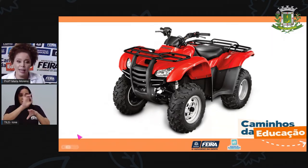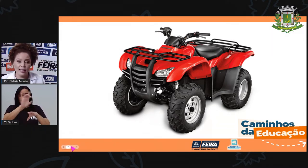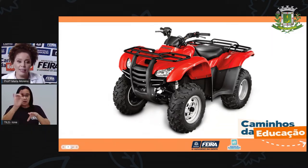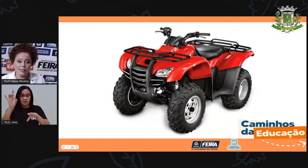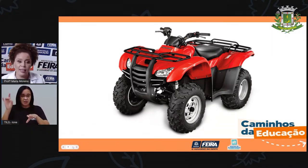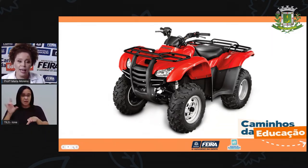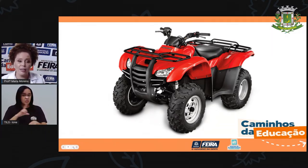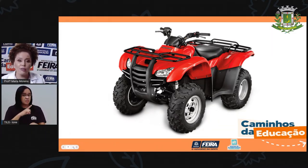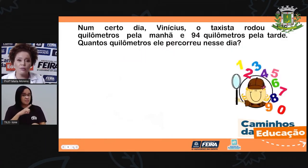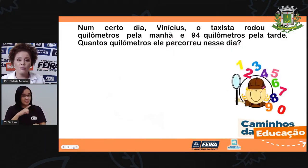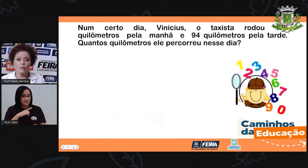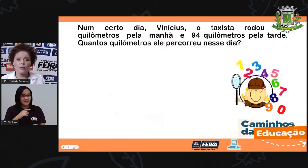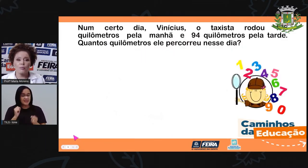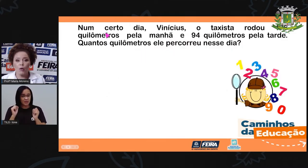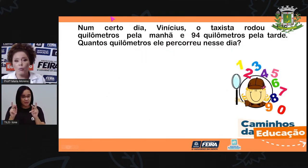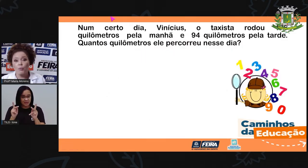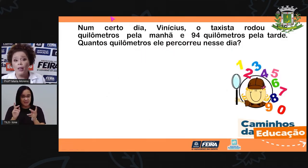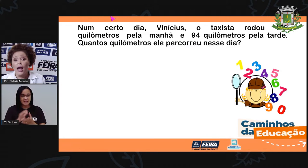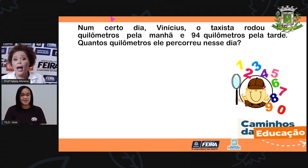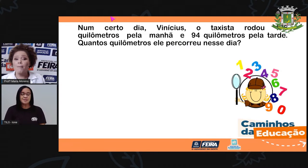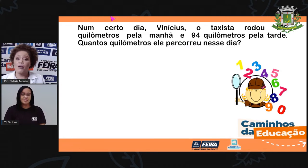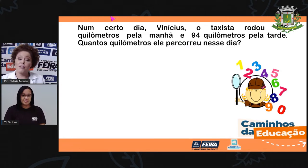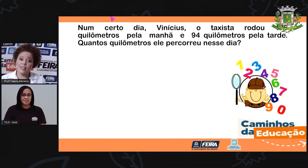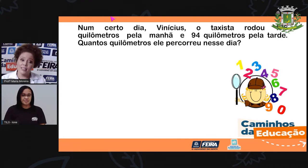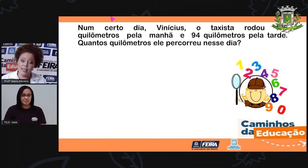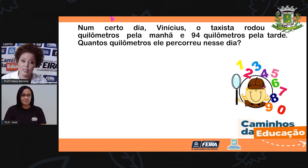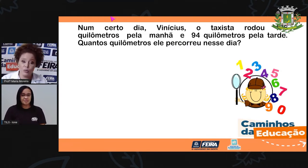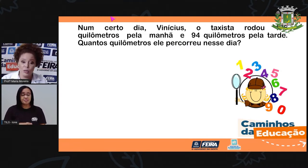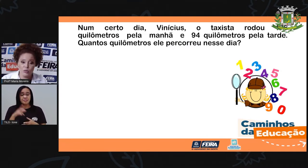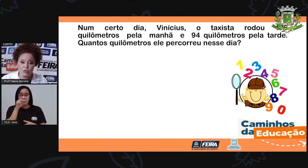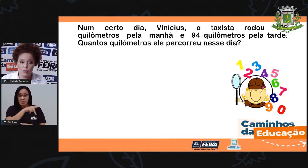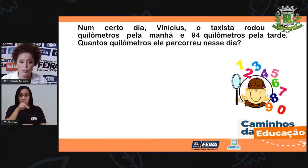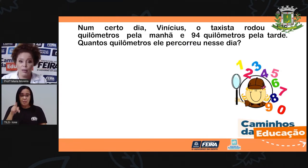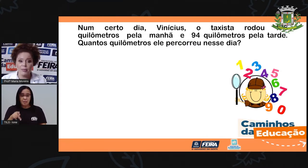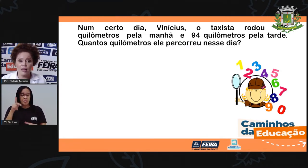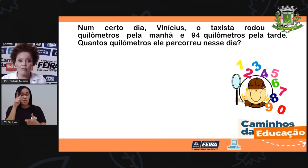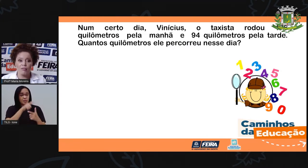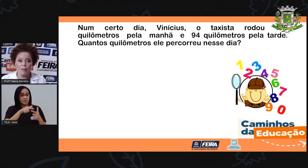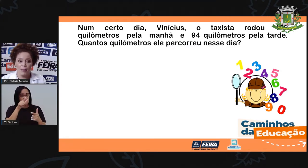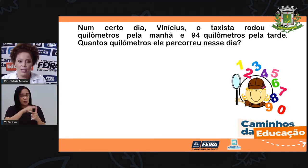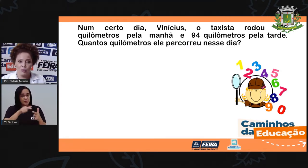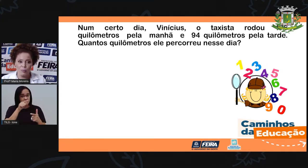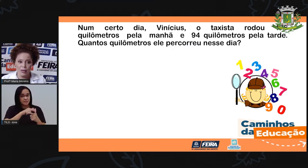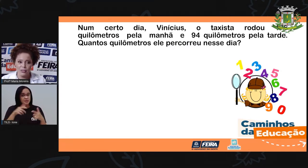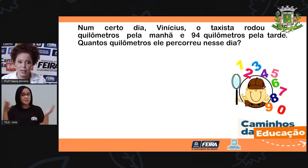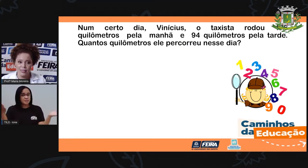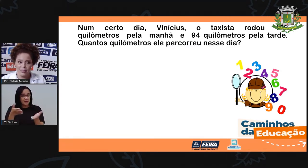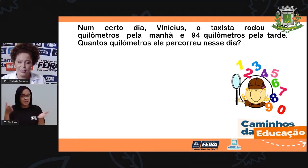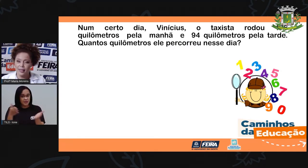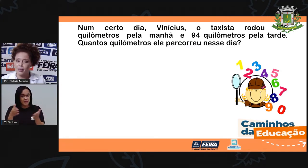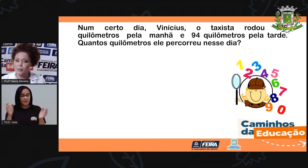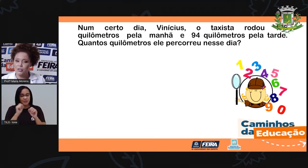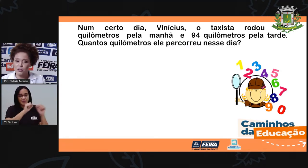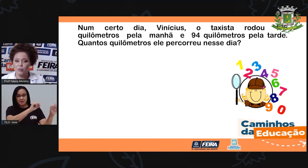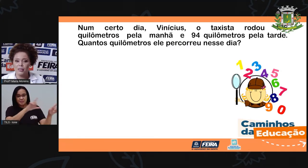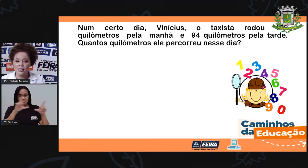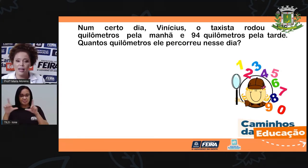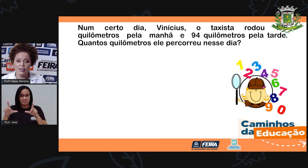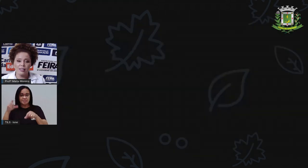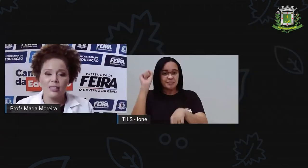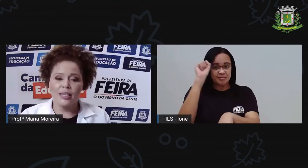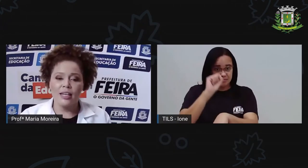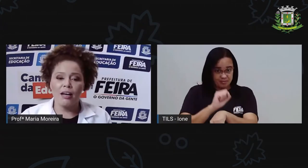deles, certo? Bom, a Pró vai trazer as situações, problemas. Ela vai parar de compartilhar essa tela aqui pra gente